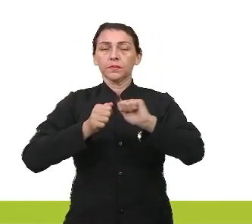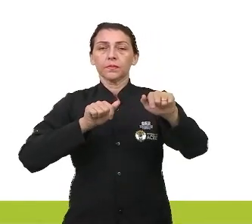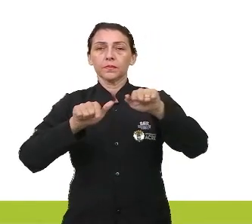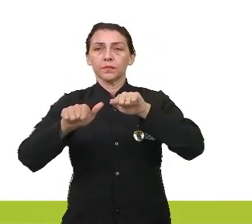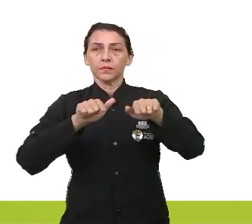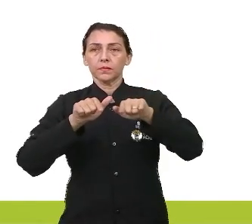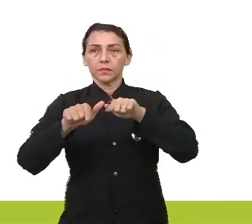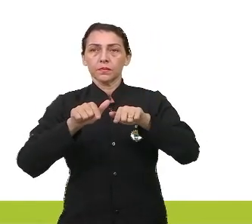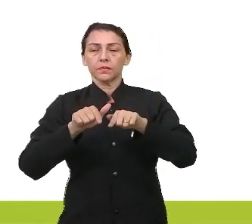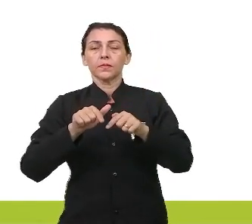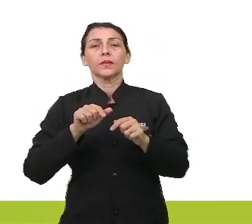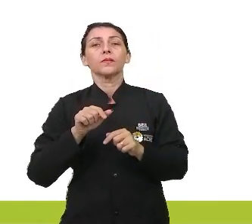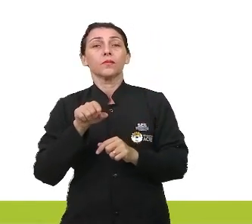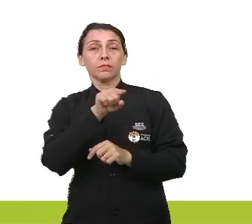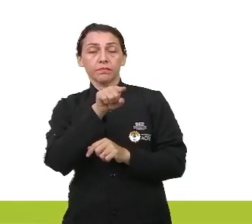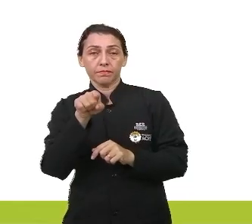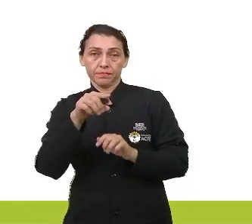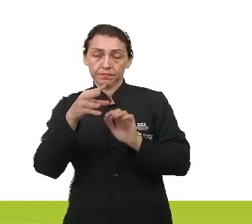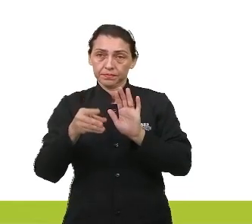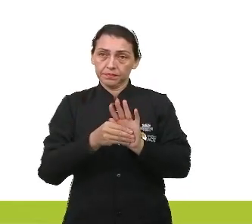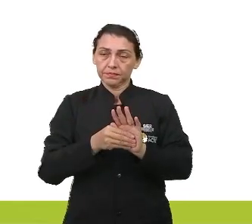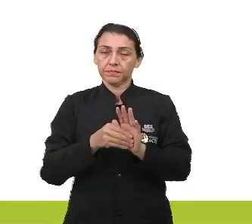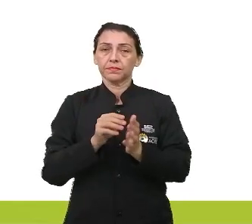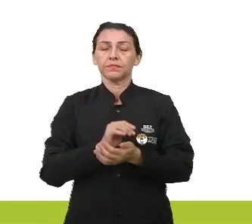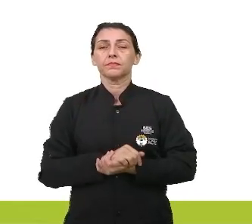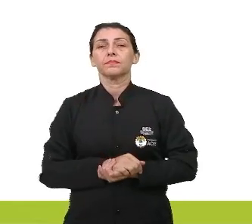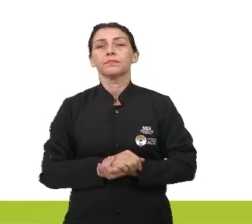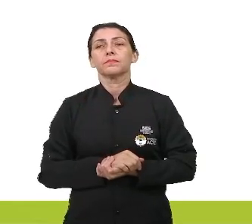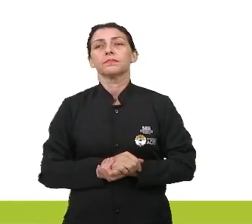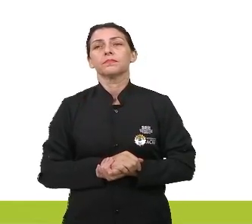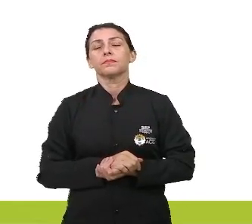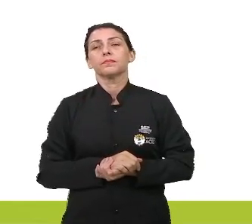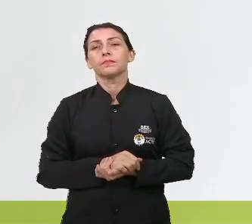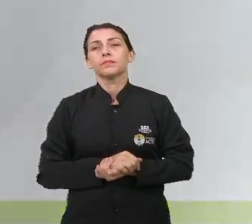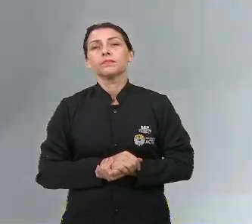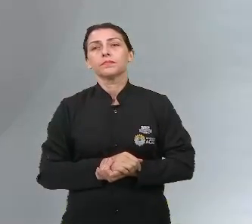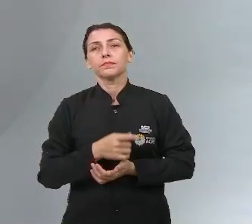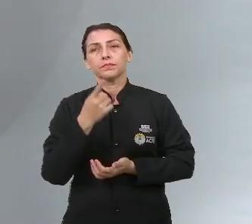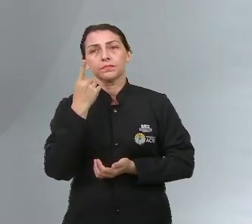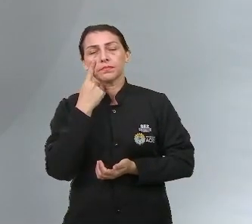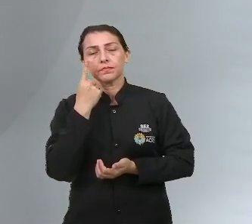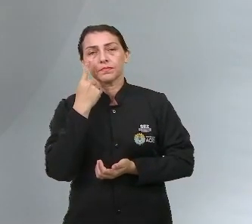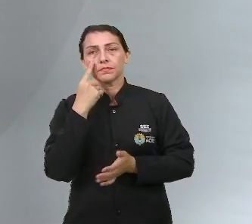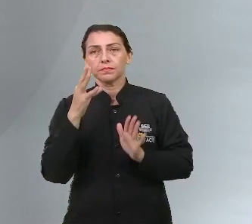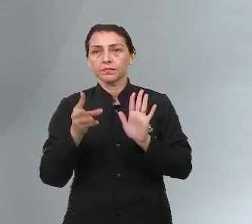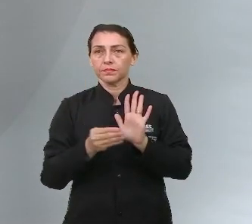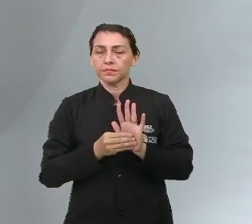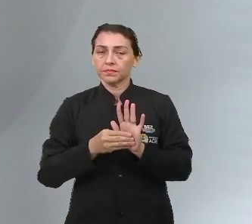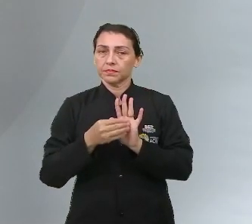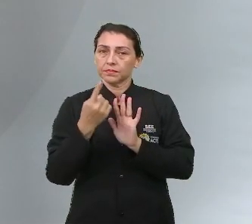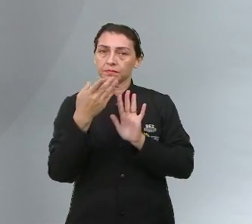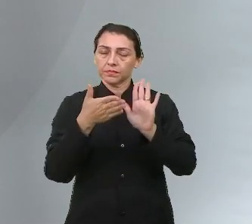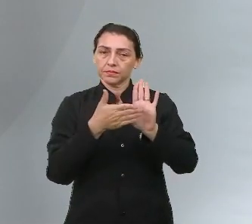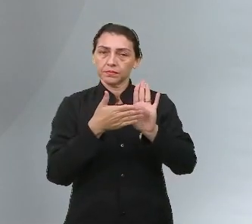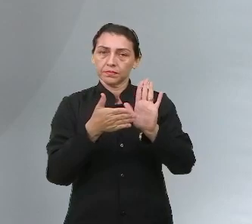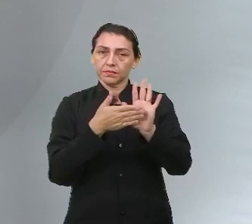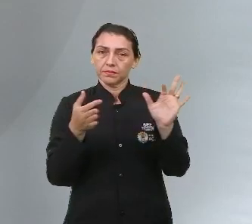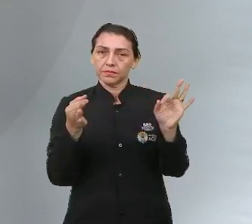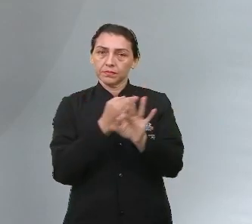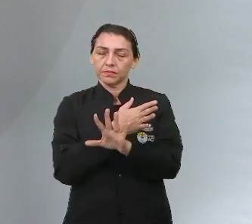trabalho. Quando você coloca, pessoal, vamos lá. Vejam que ela colocou uma proposta